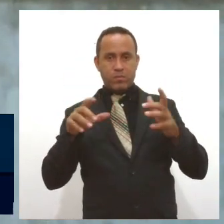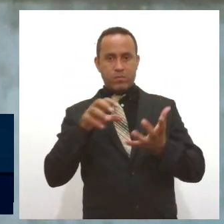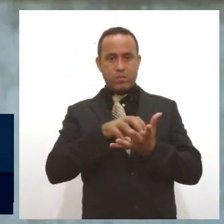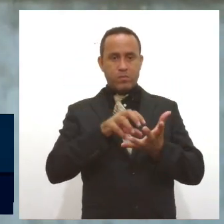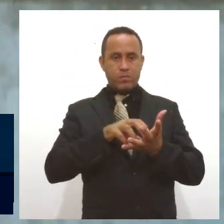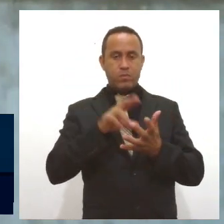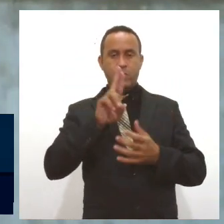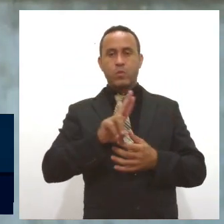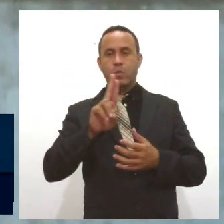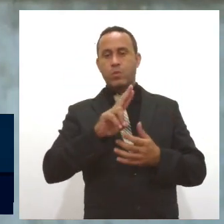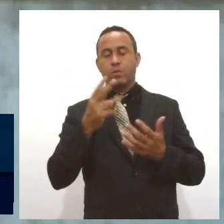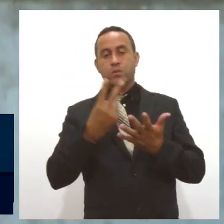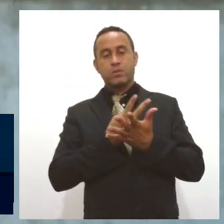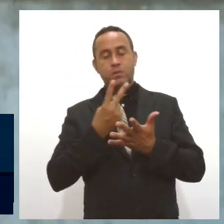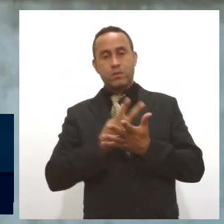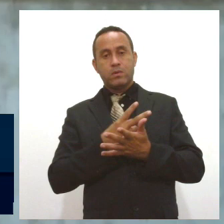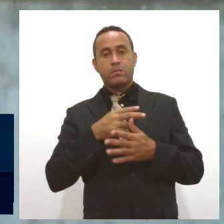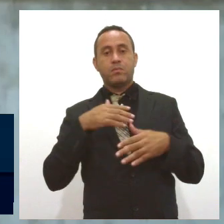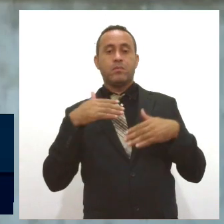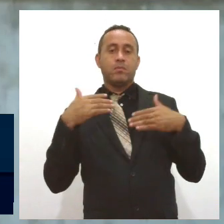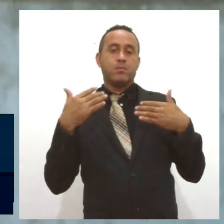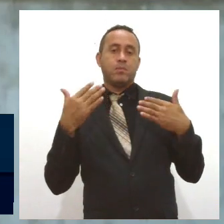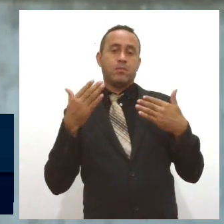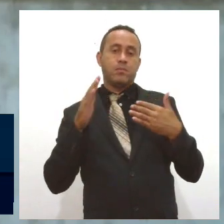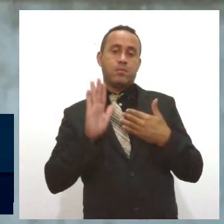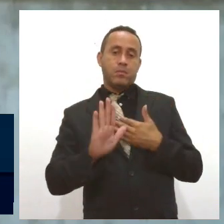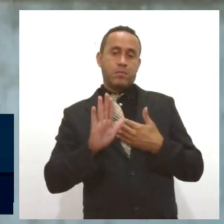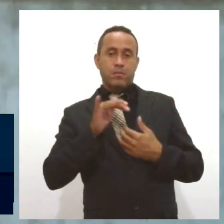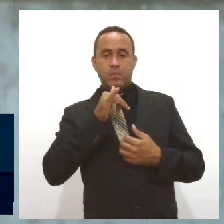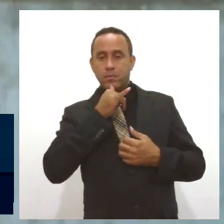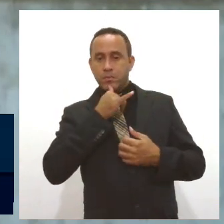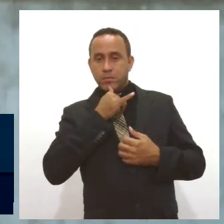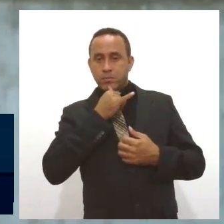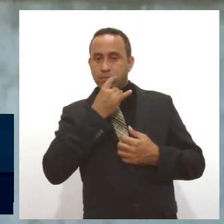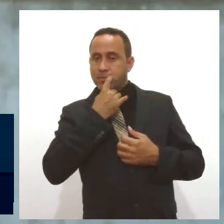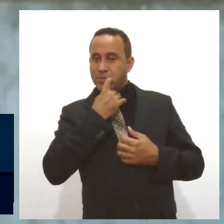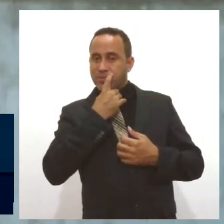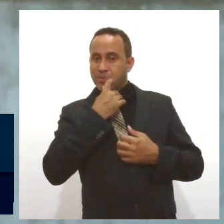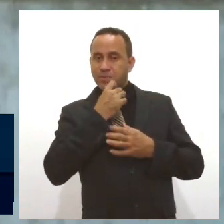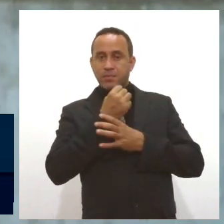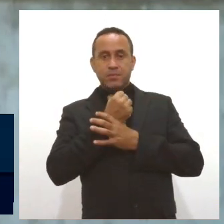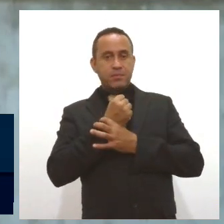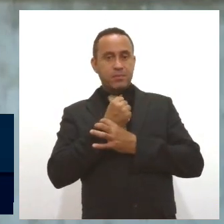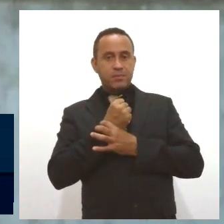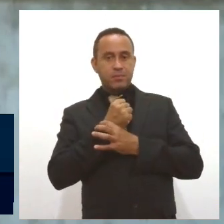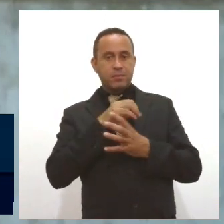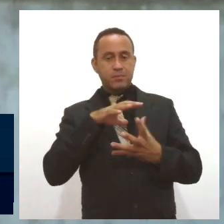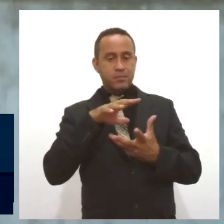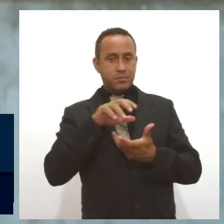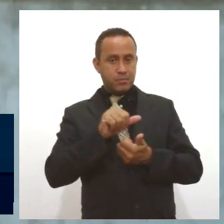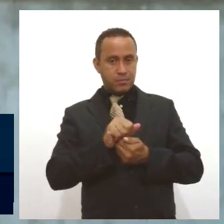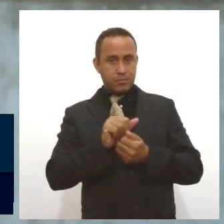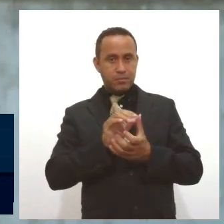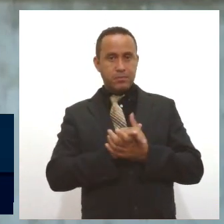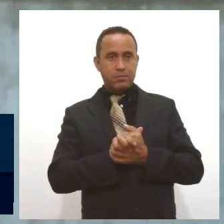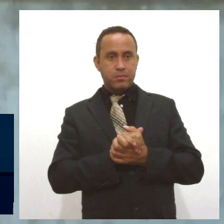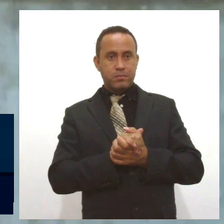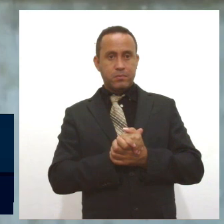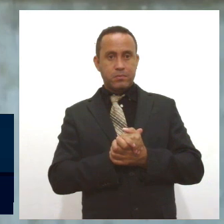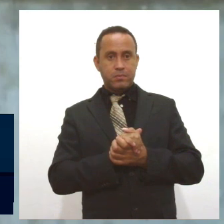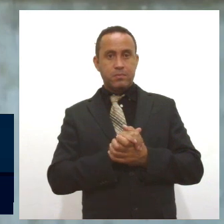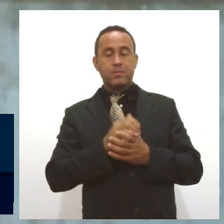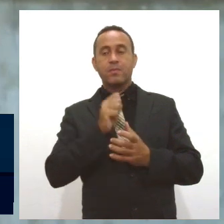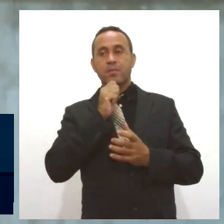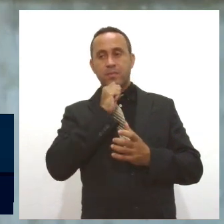poços. Mas, assim, lamentavelmente, o Estado não é garantidor universal, a gente ainda se defronta